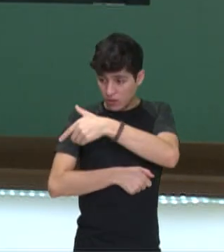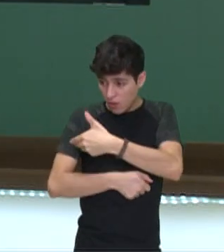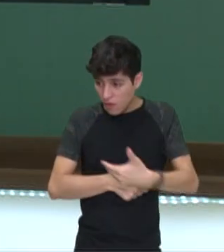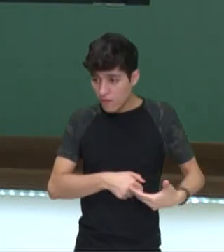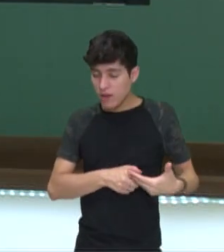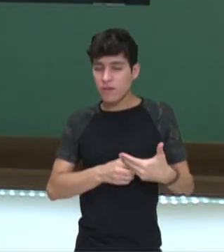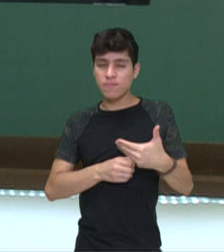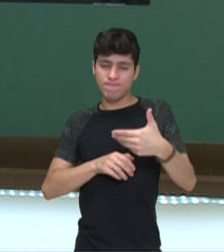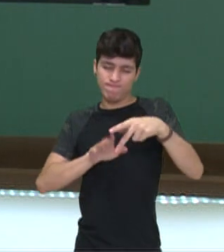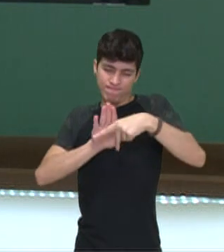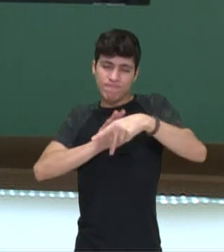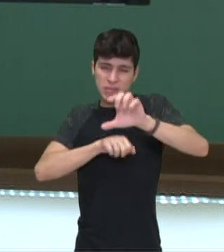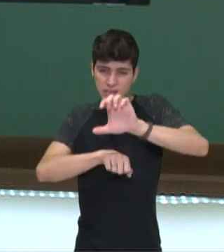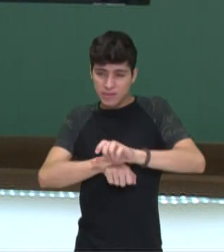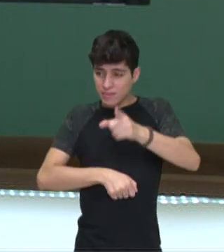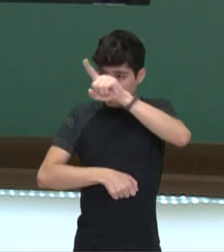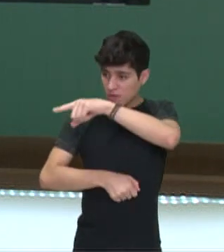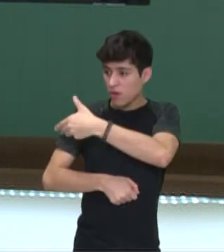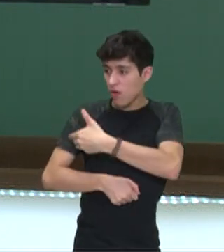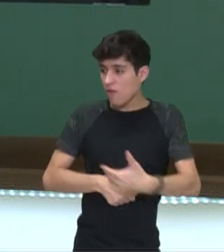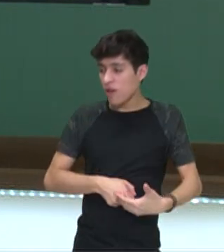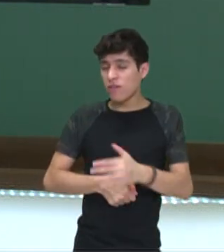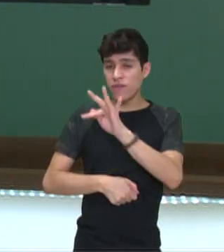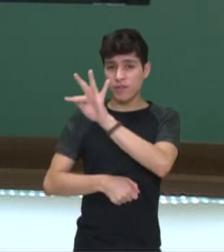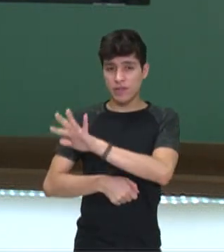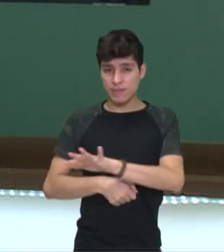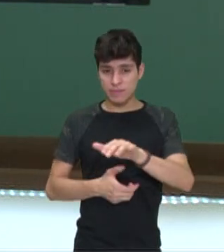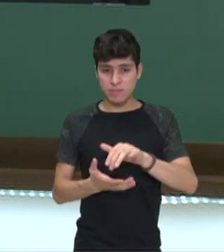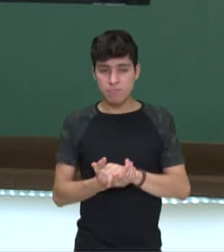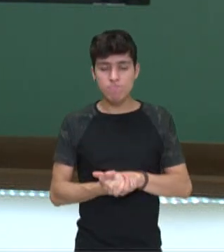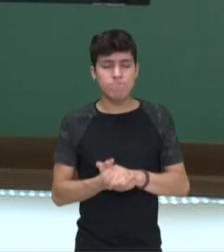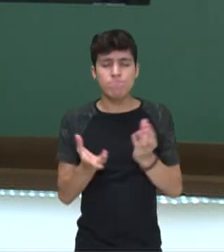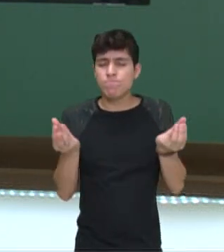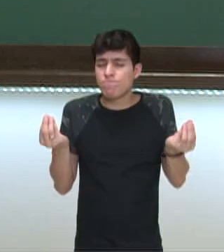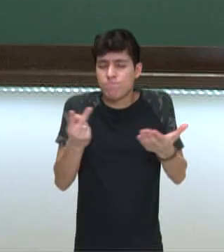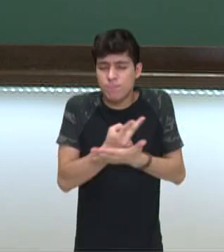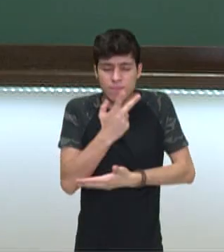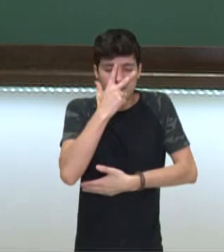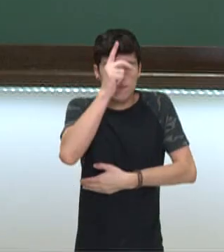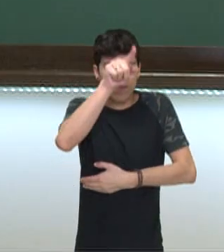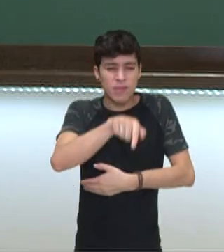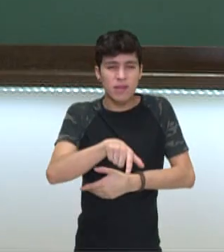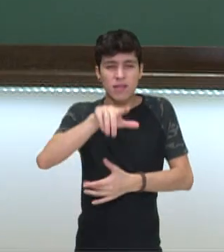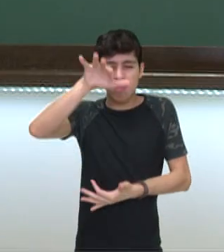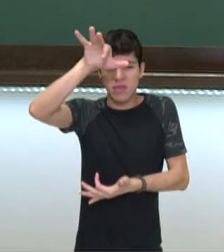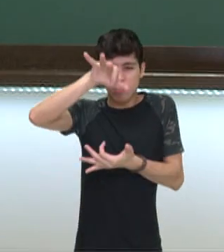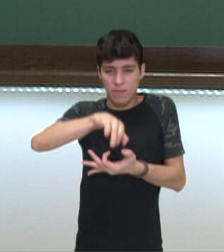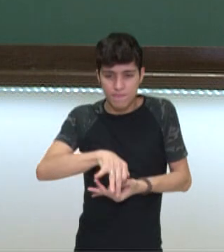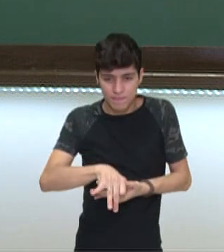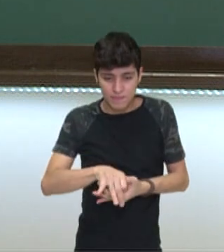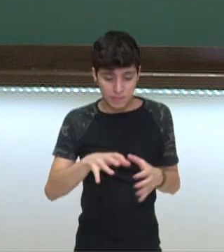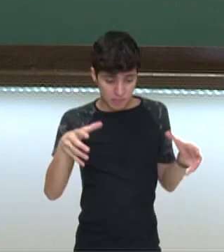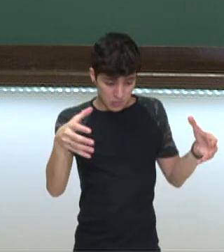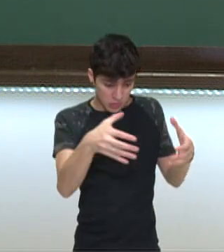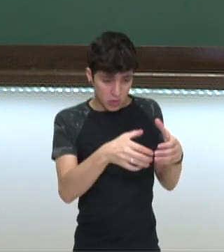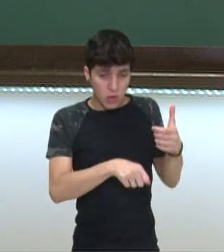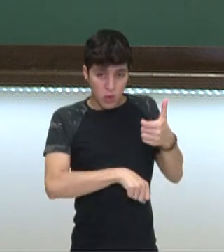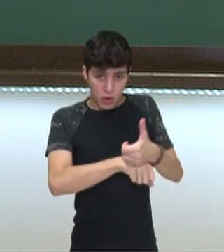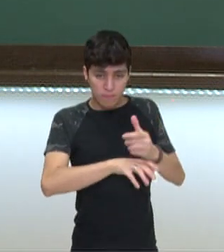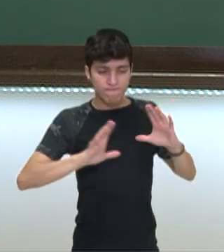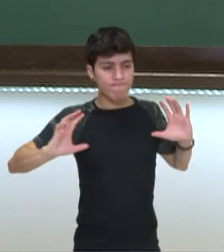Governo do Estado e com o Governo Federal como que ocorre essa relação os coronéis